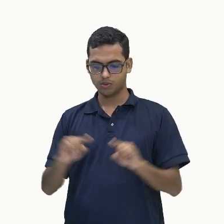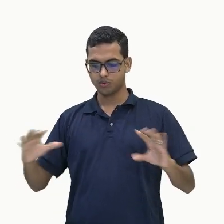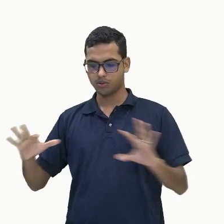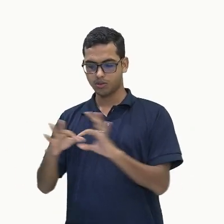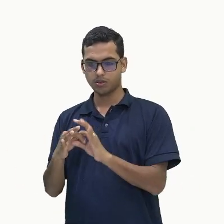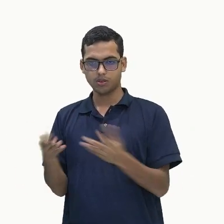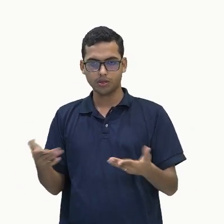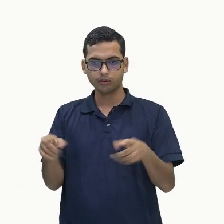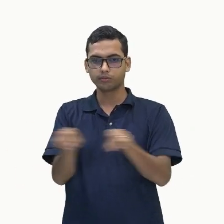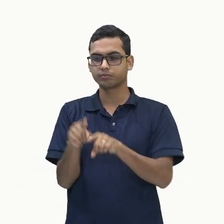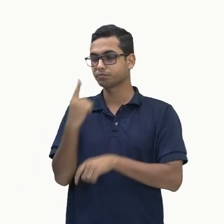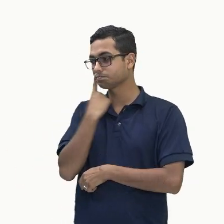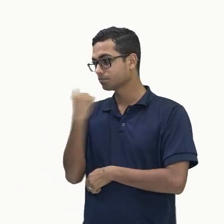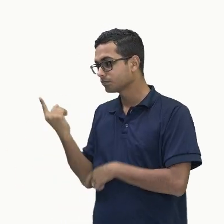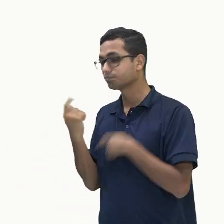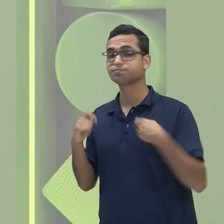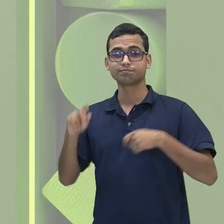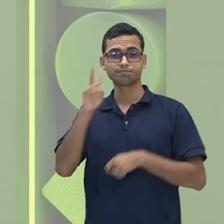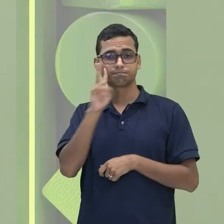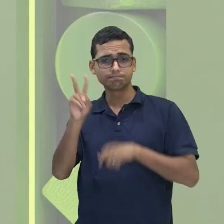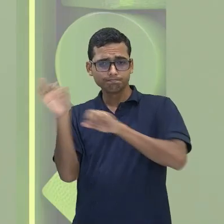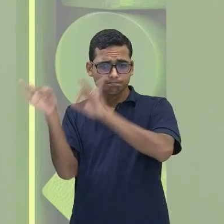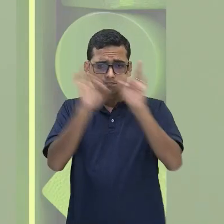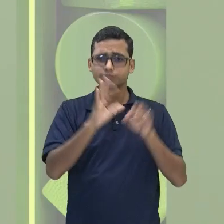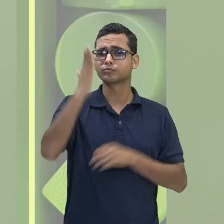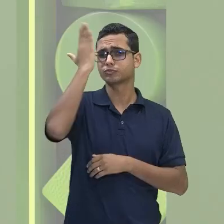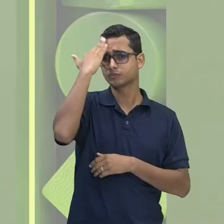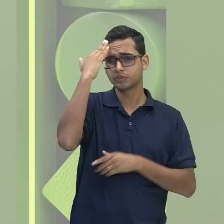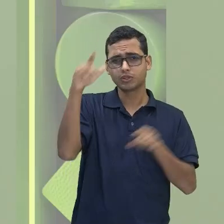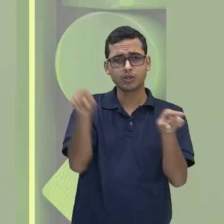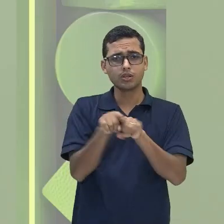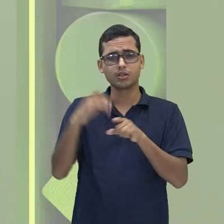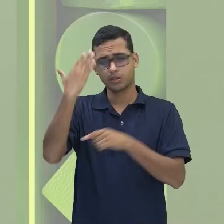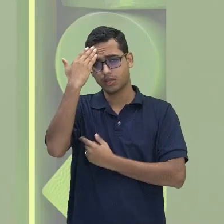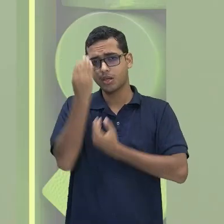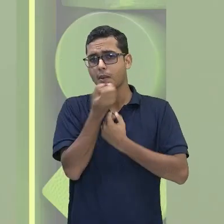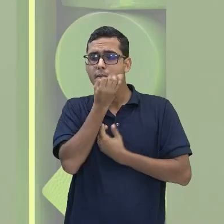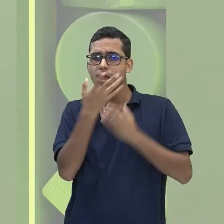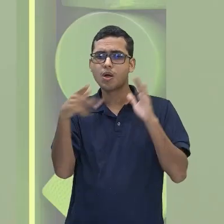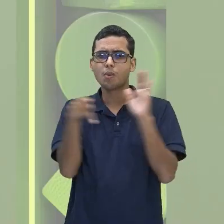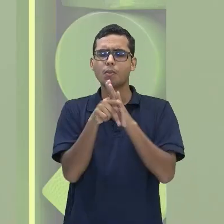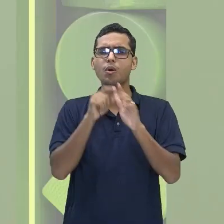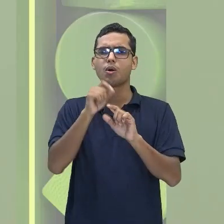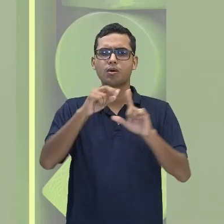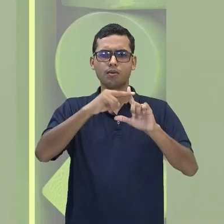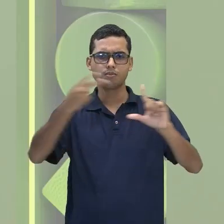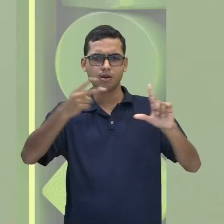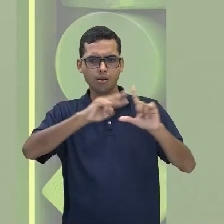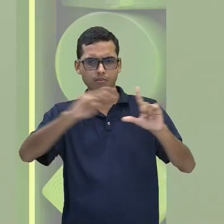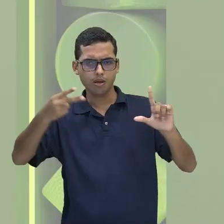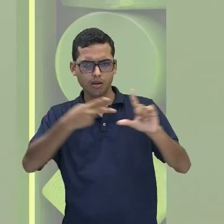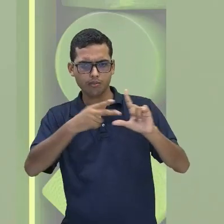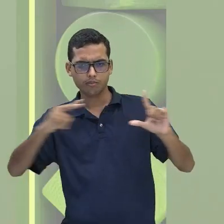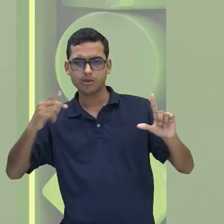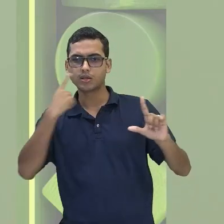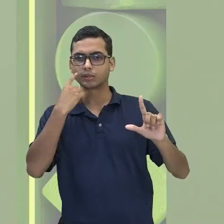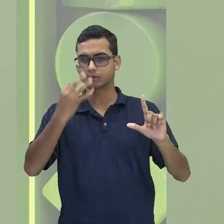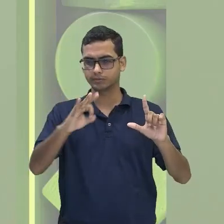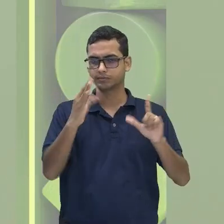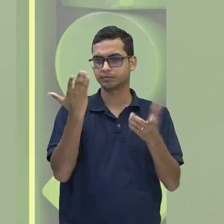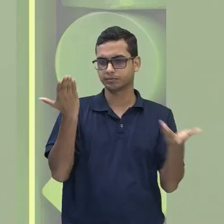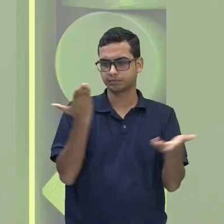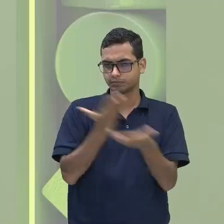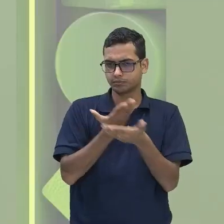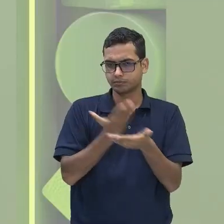fazer aí a leitura e ter um bom entendimento dos heredogramas. Então, vejam só que nós vamos aqui